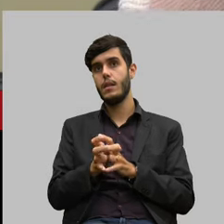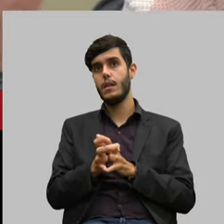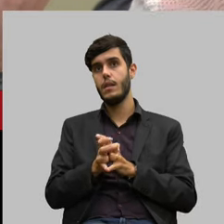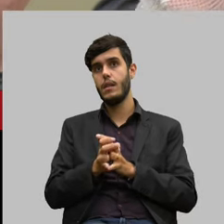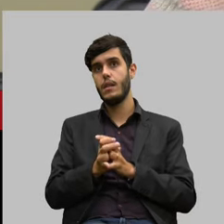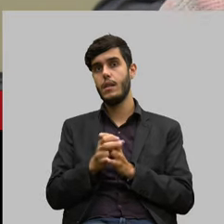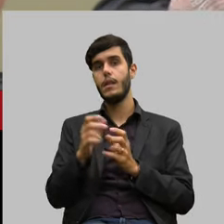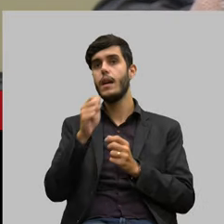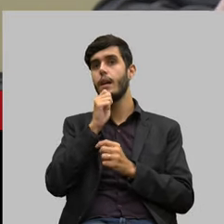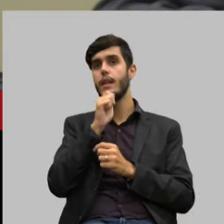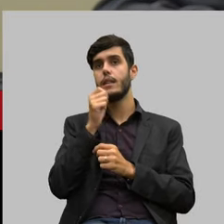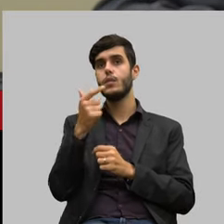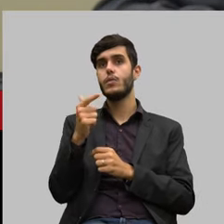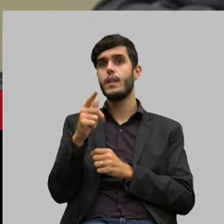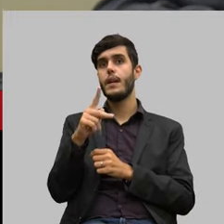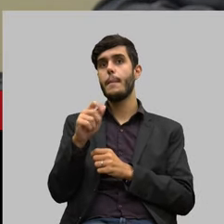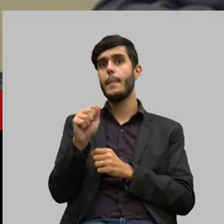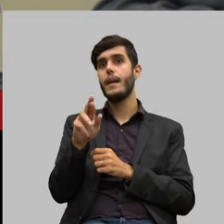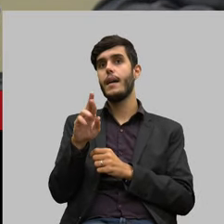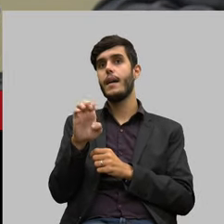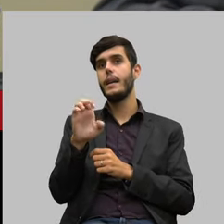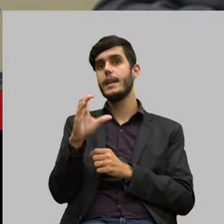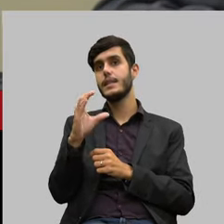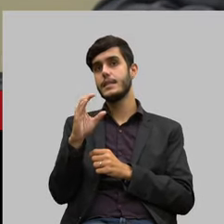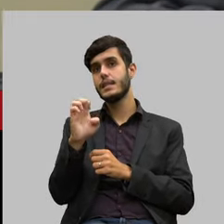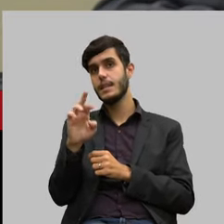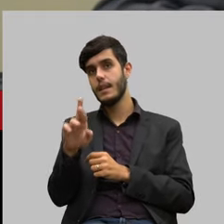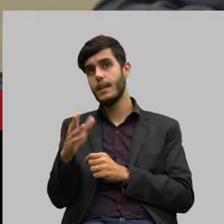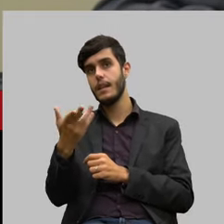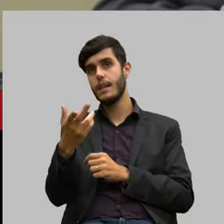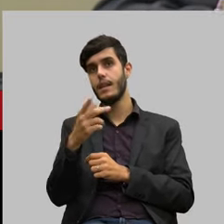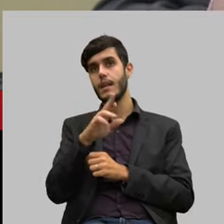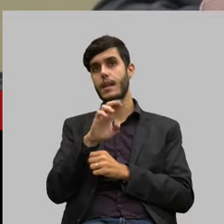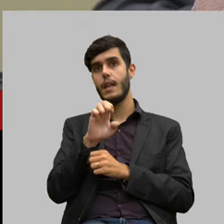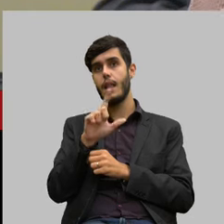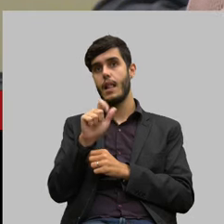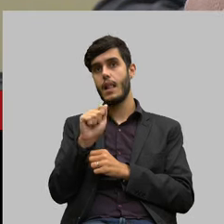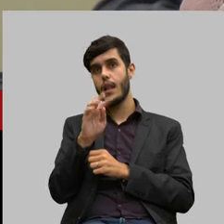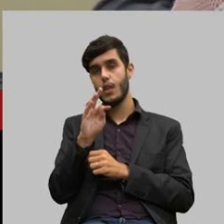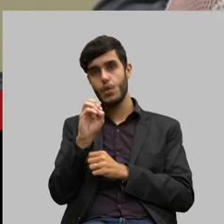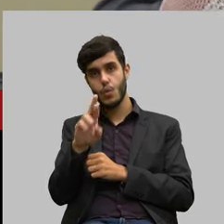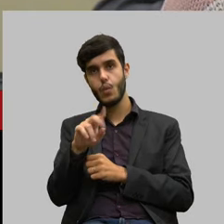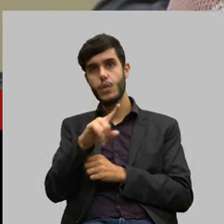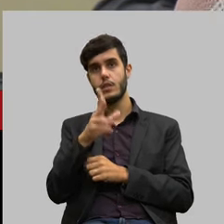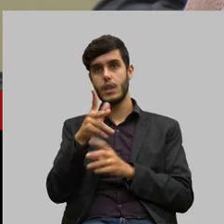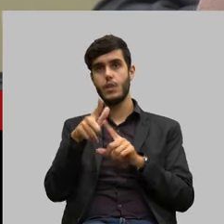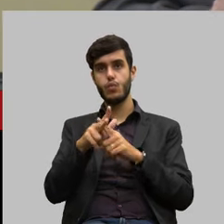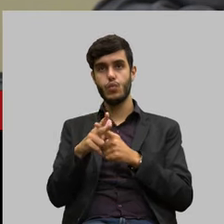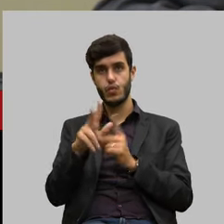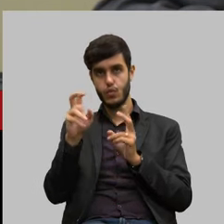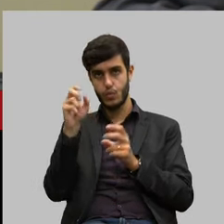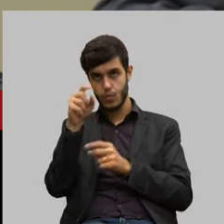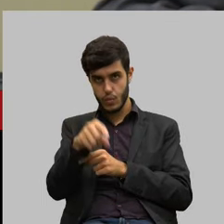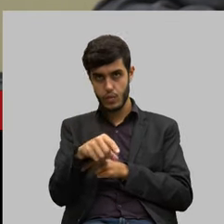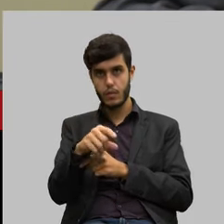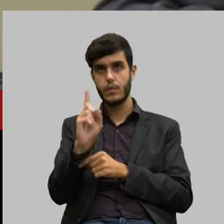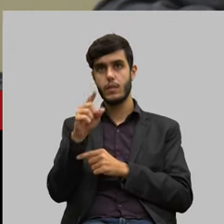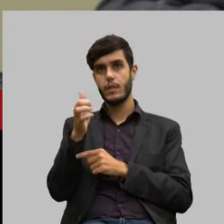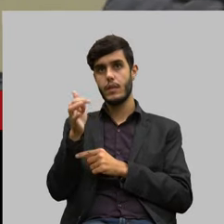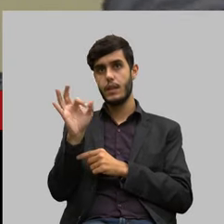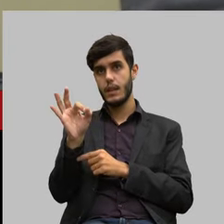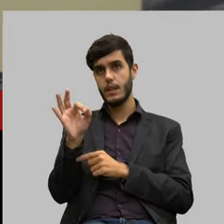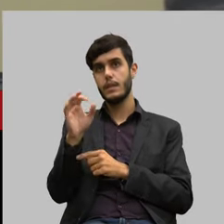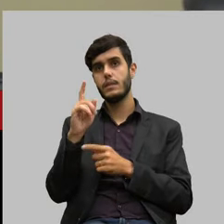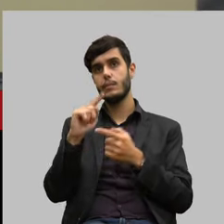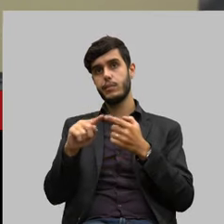mas vocês não deixam né mas que o relator já corrigiu isso tá entre aqueles 10 pontos que nós